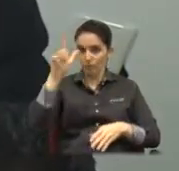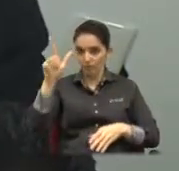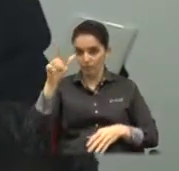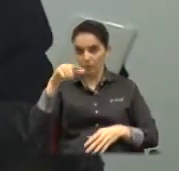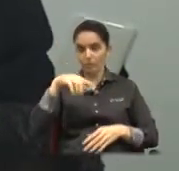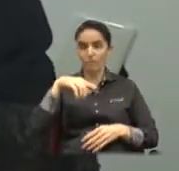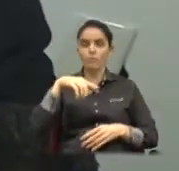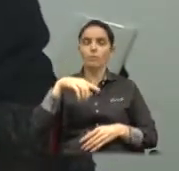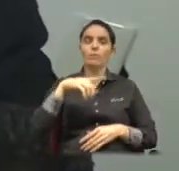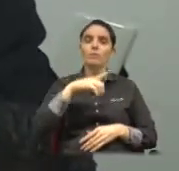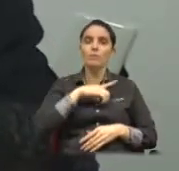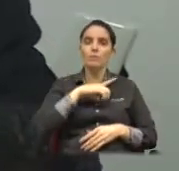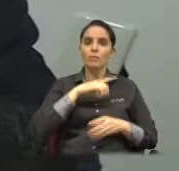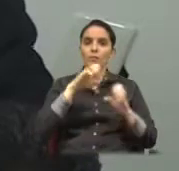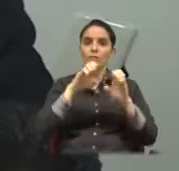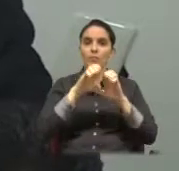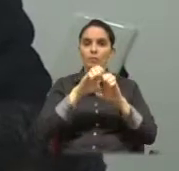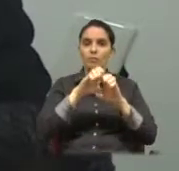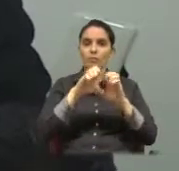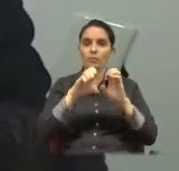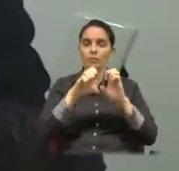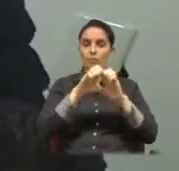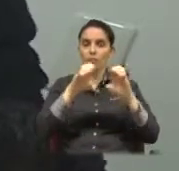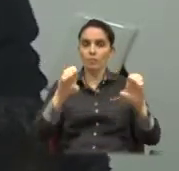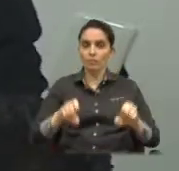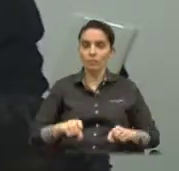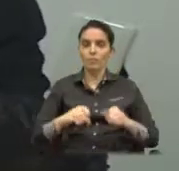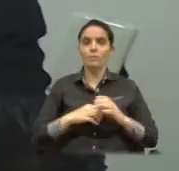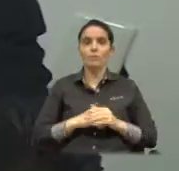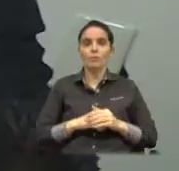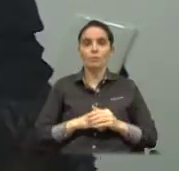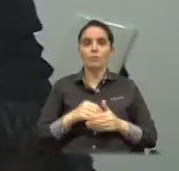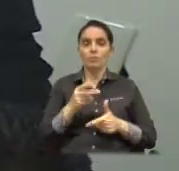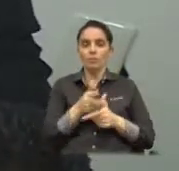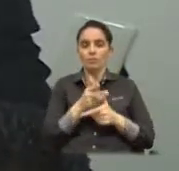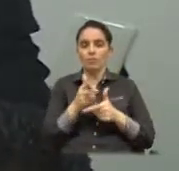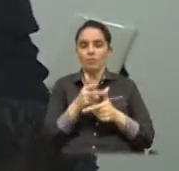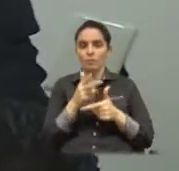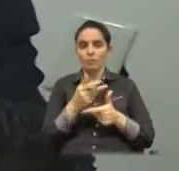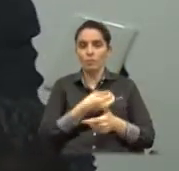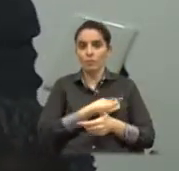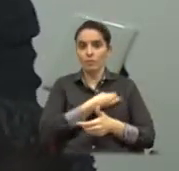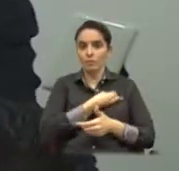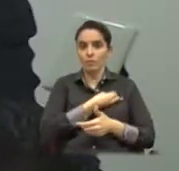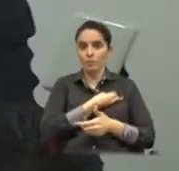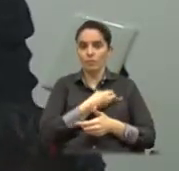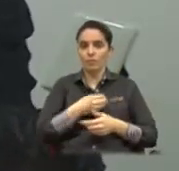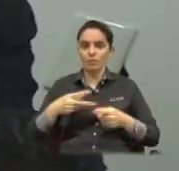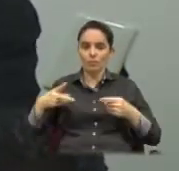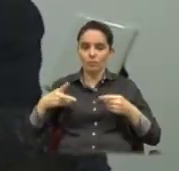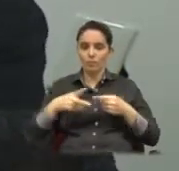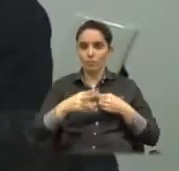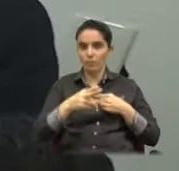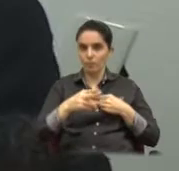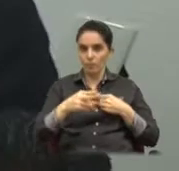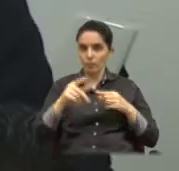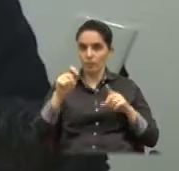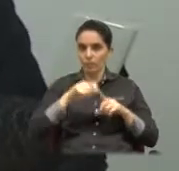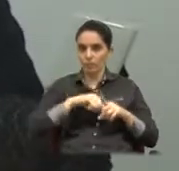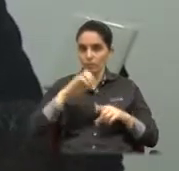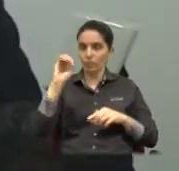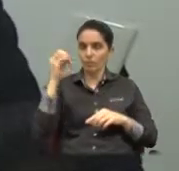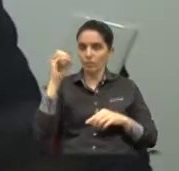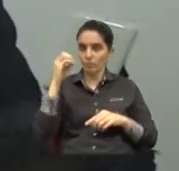com o sistema de videoconferência, que nós vamos ter a inauguração no mês de outubro, a previsão no mês de